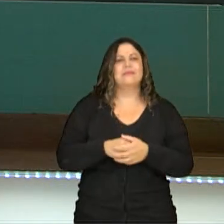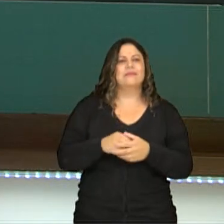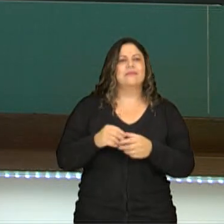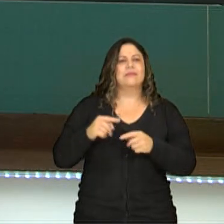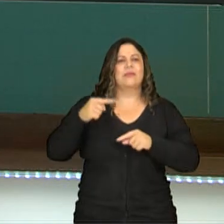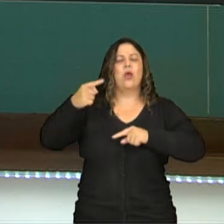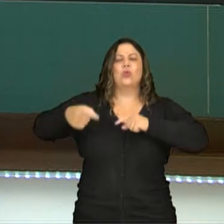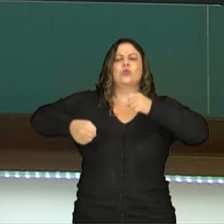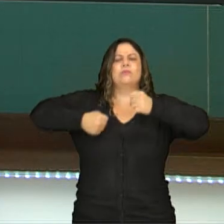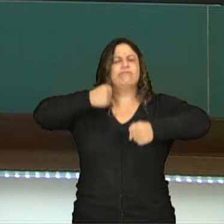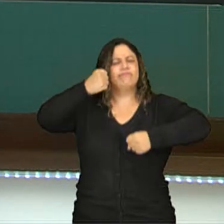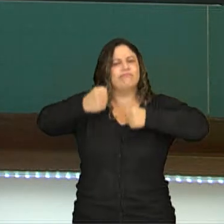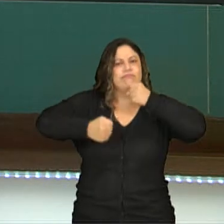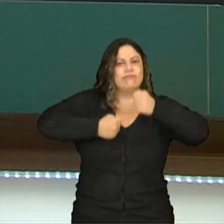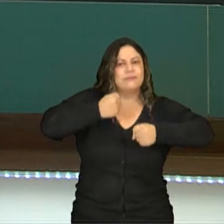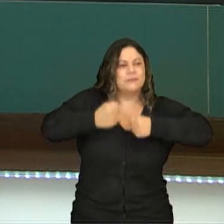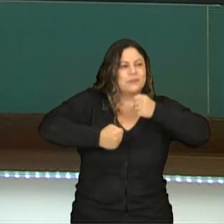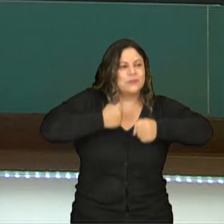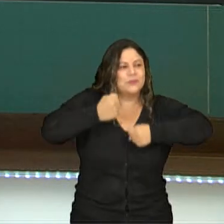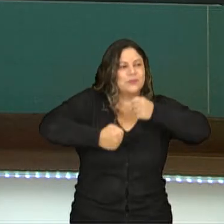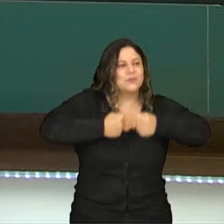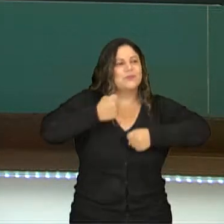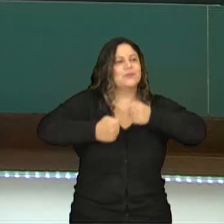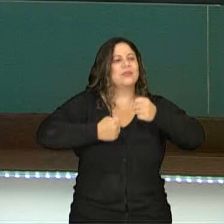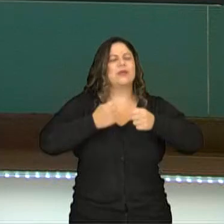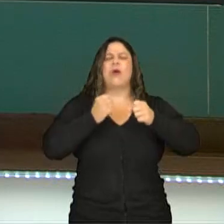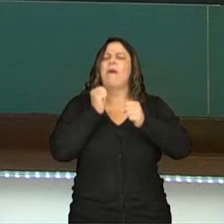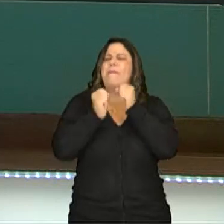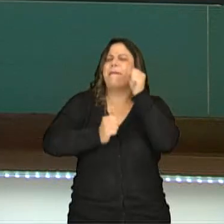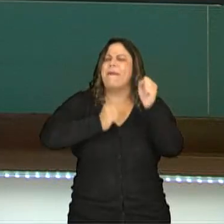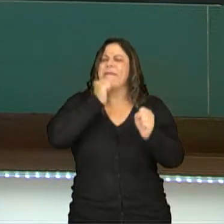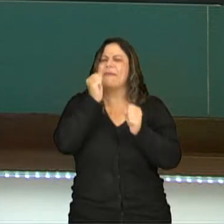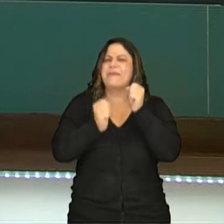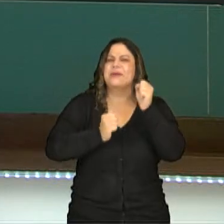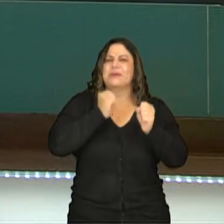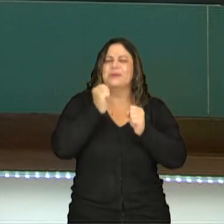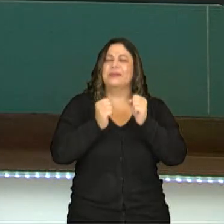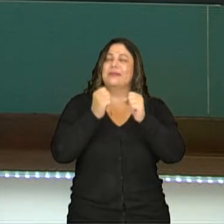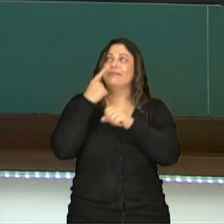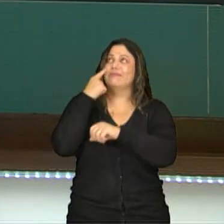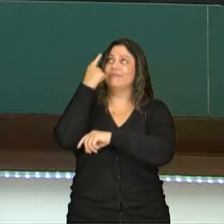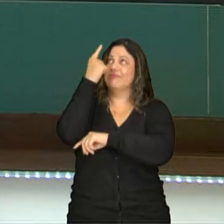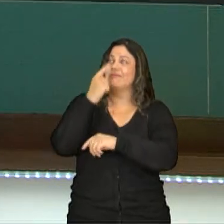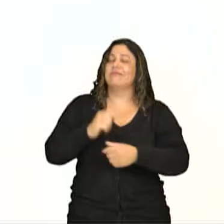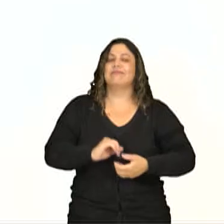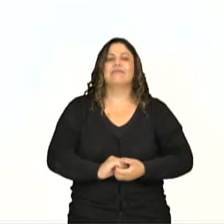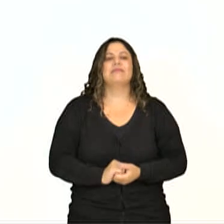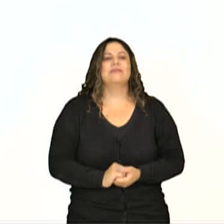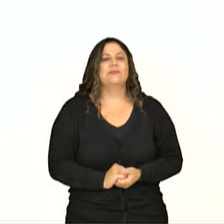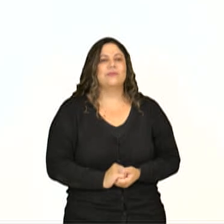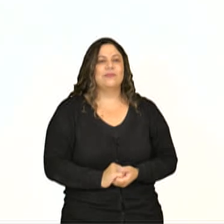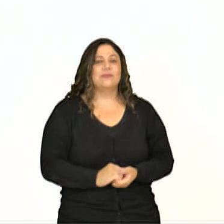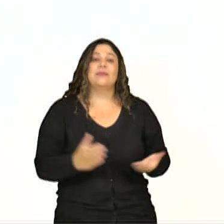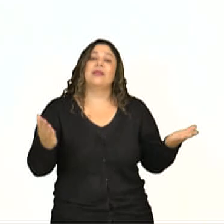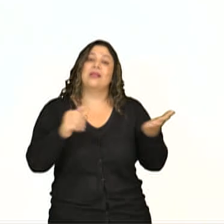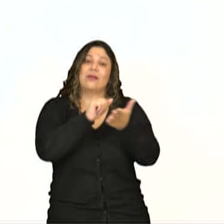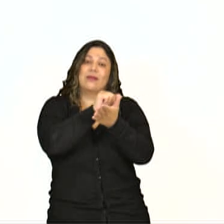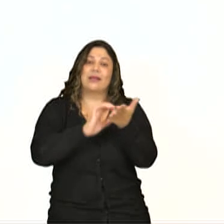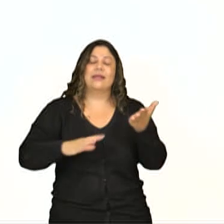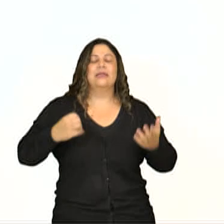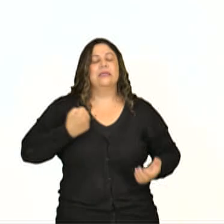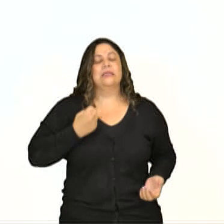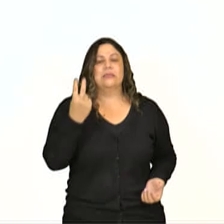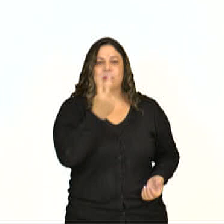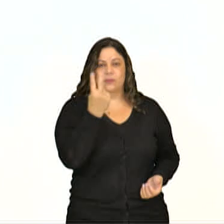atletismo, onde as mulheres foram conquistando seu espaço, uma foto bem conhecida, bem histórica. E a gente chega no nosso segundo exercício para